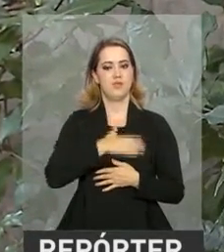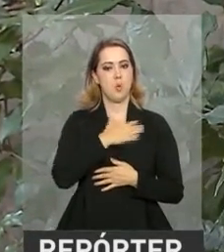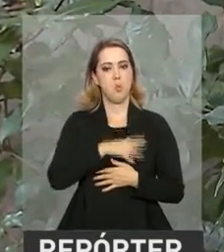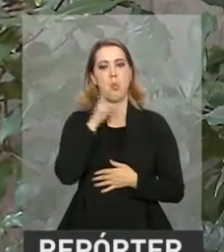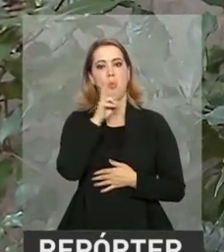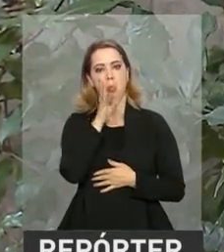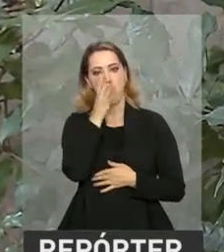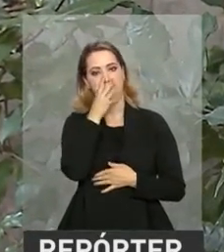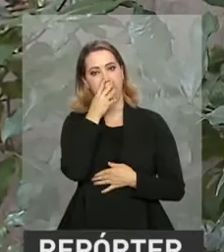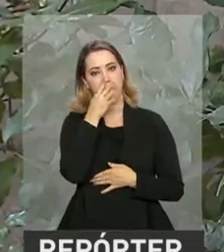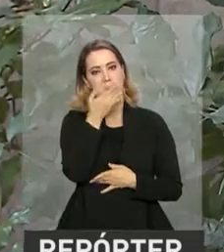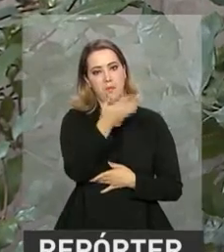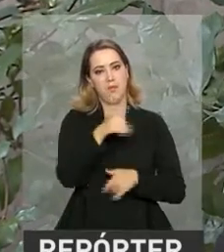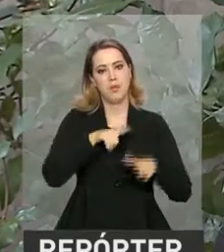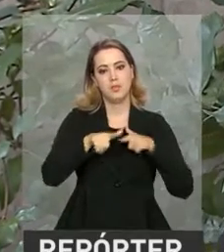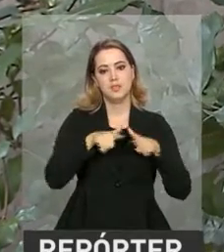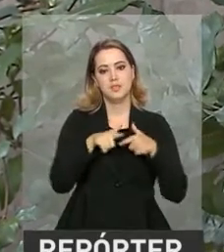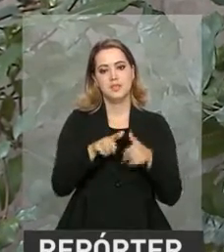fazem